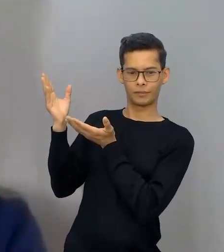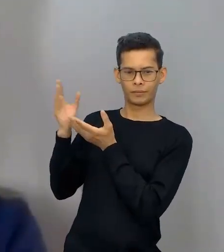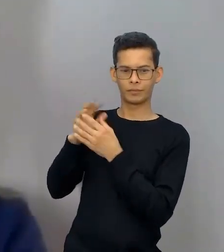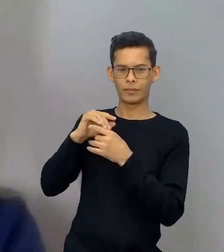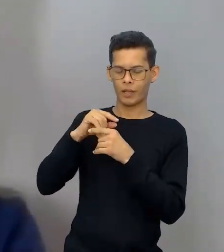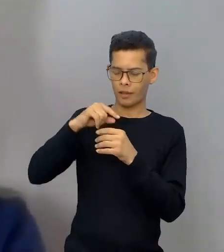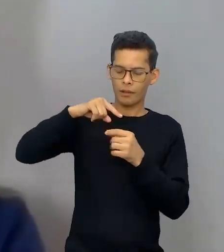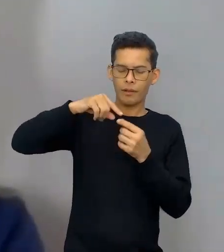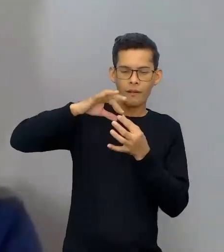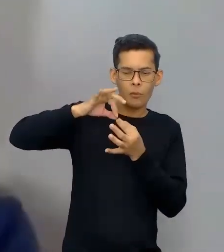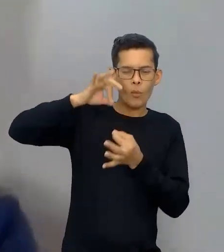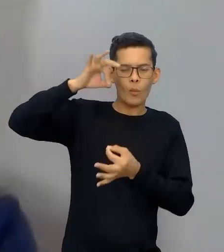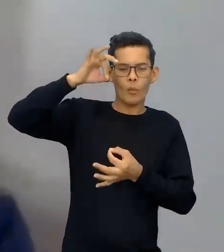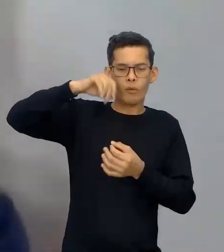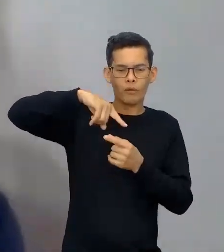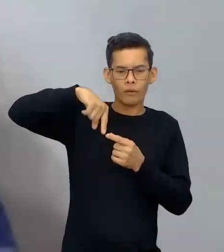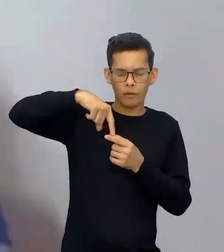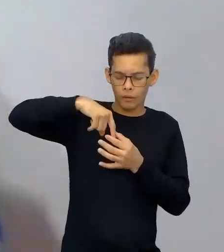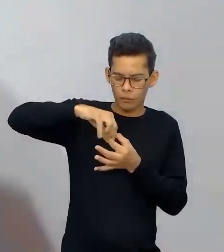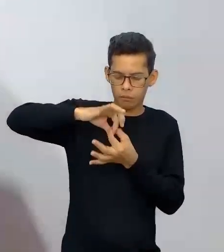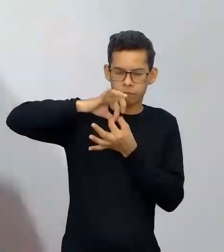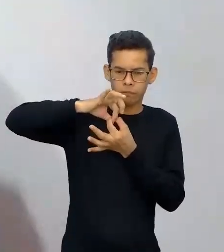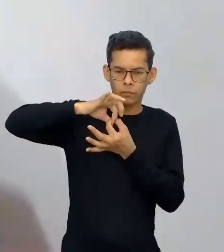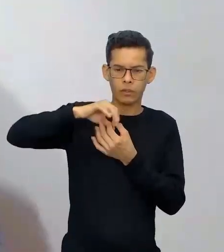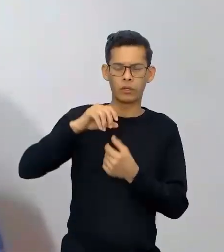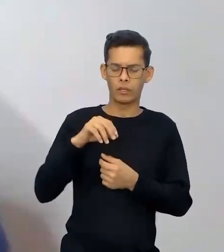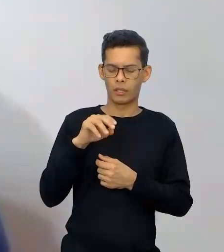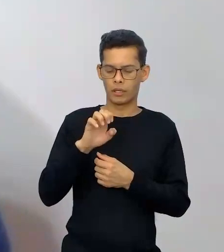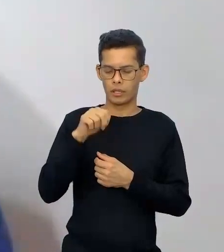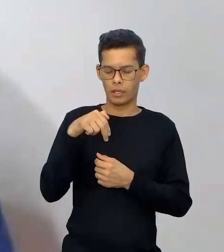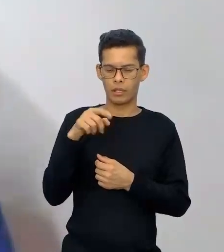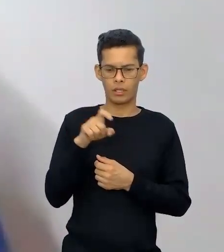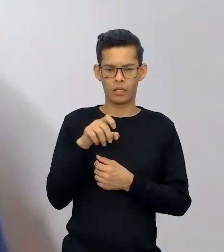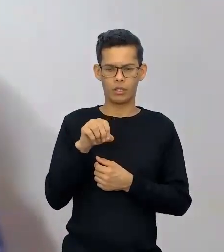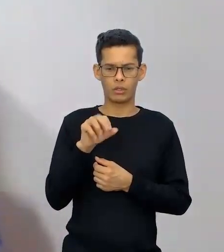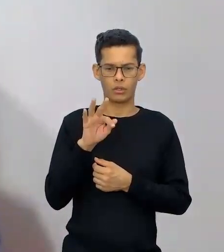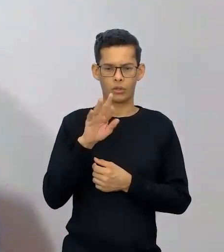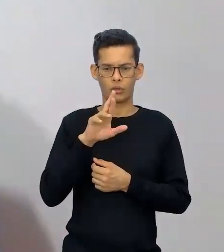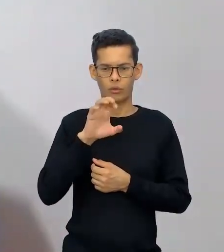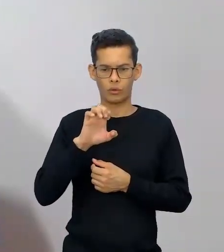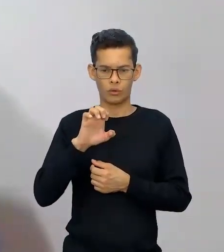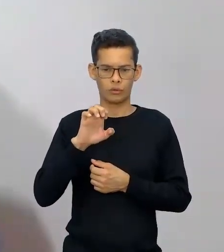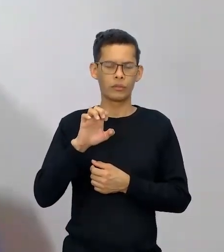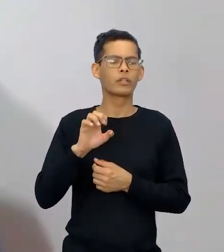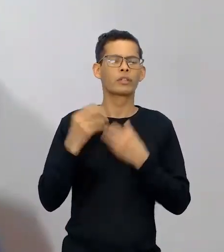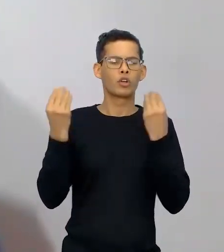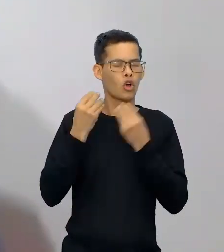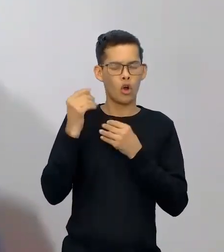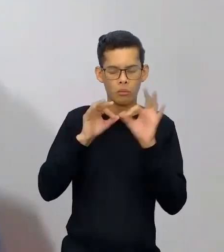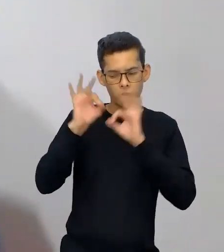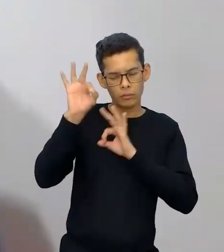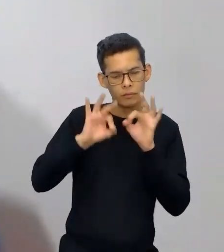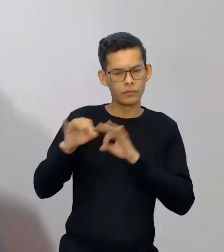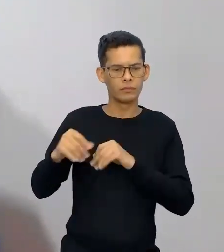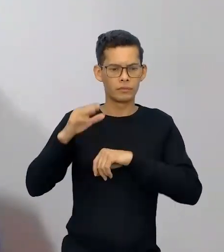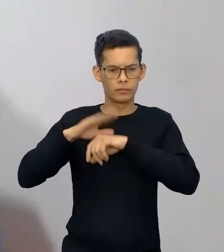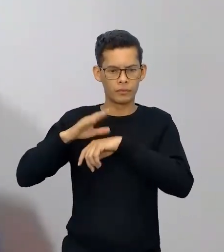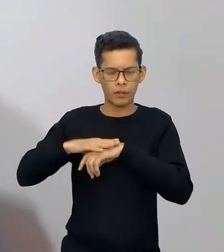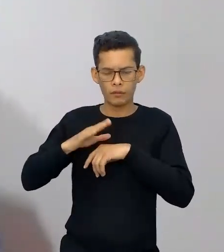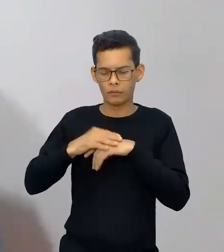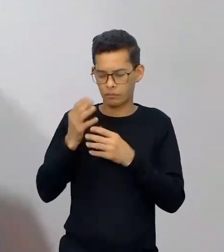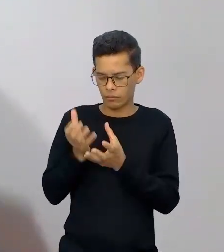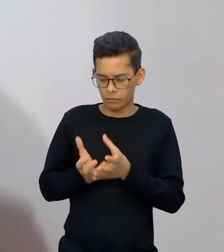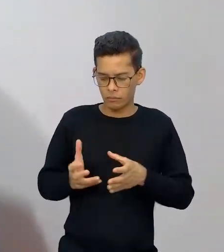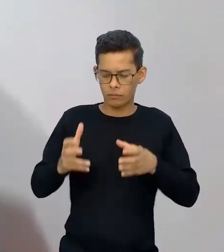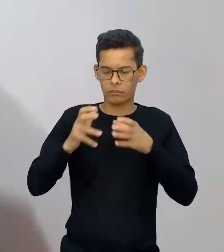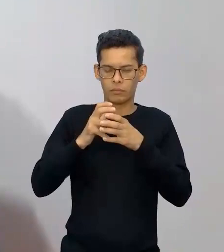de cobre e um pouco de enxofre. Então, qual que é a ideia? Primeiro, a gente tem que montar o esquema, né? Então, colocar em uma das extremidades